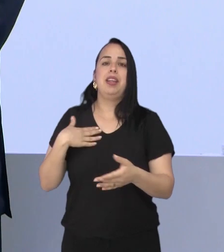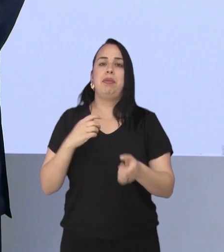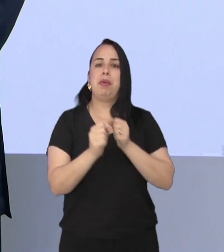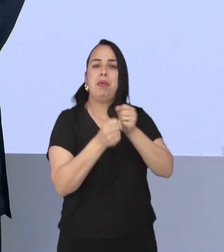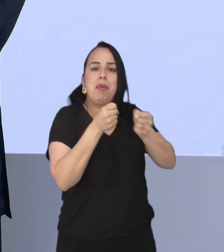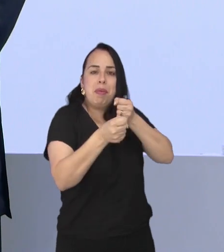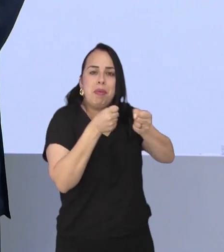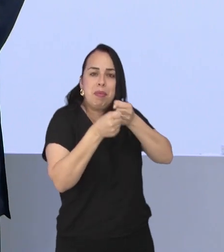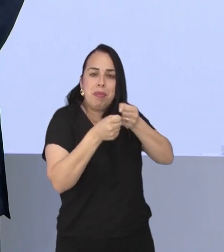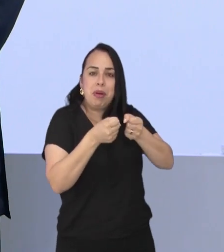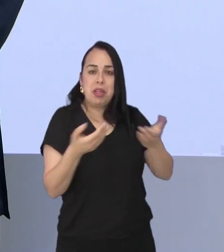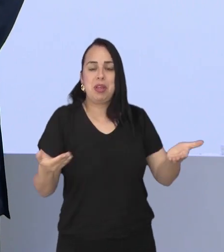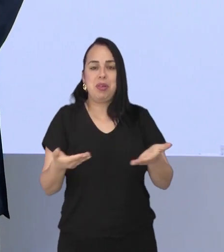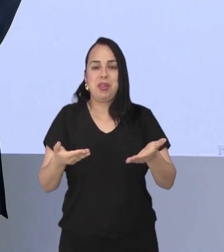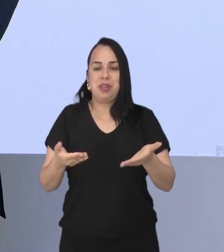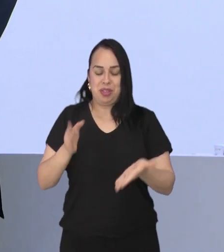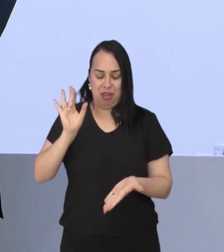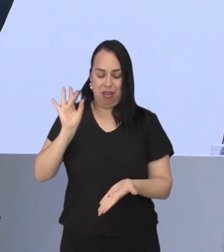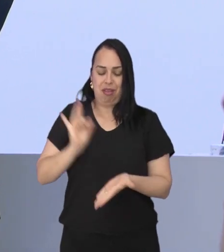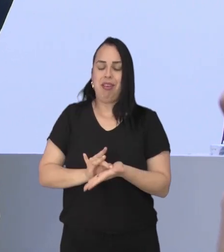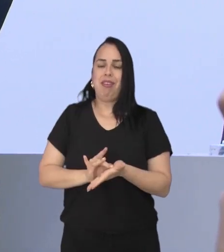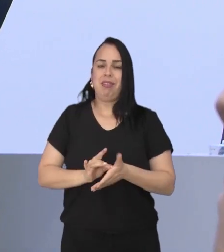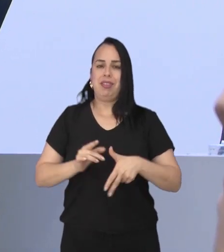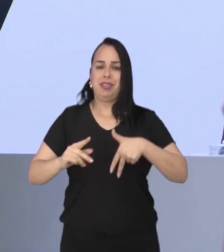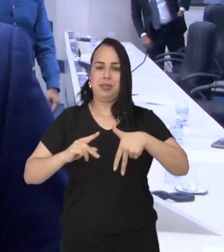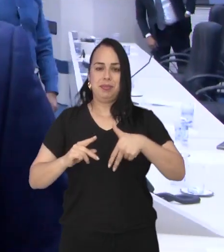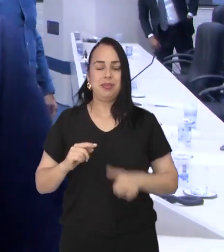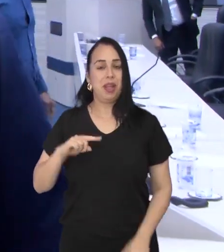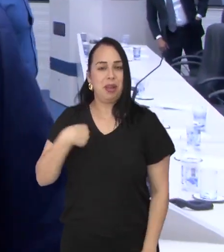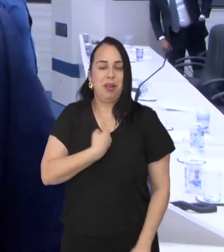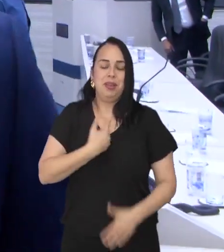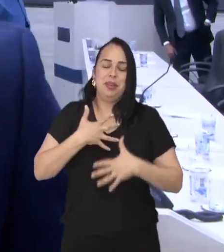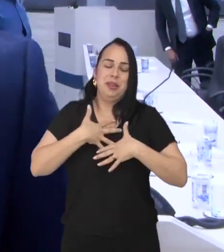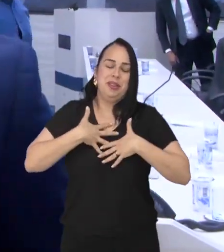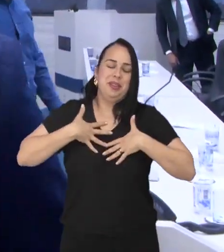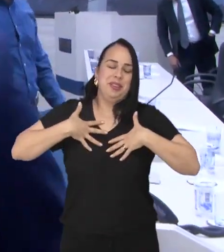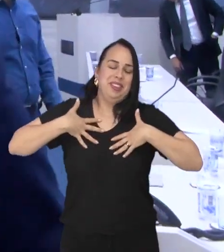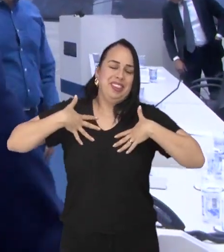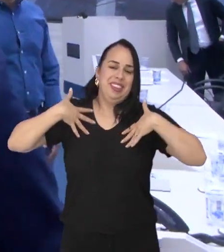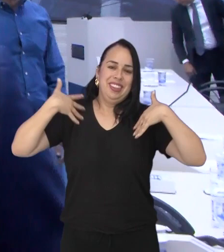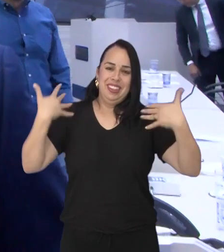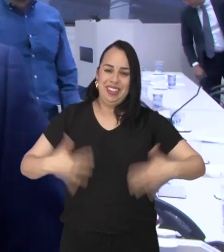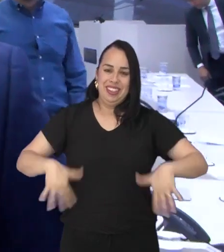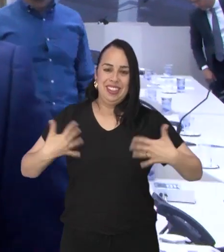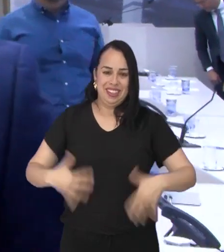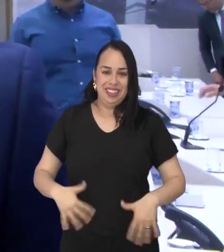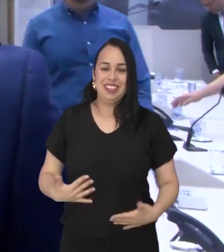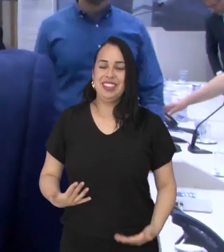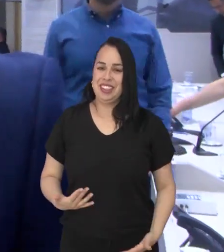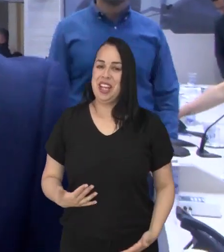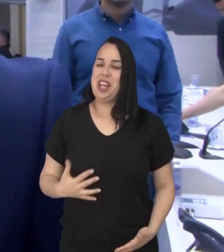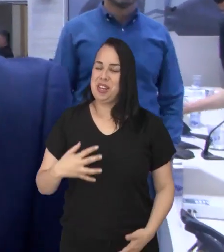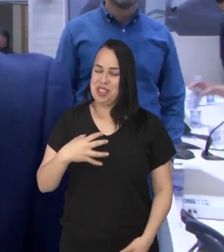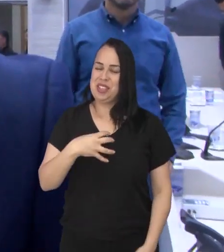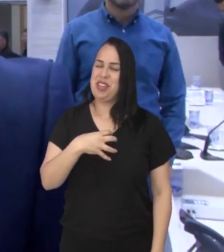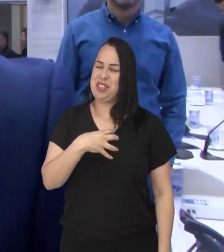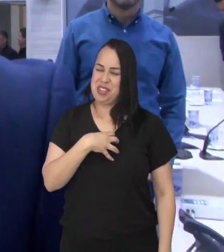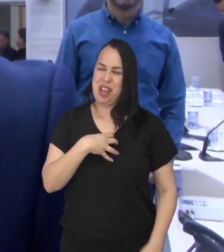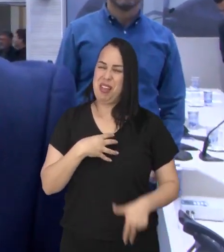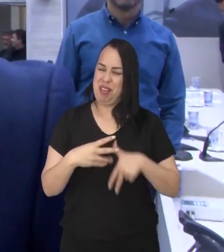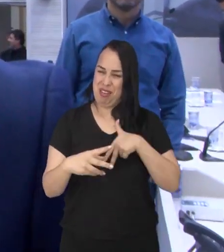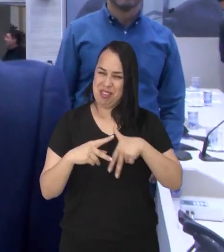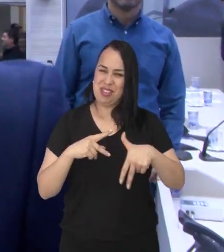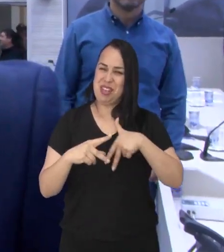por agora ser oficialmente um cidadão. A felicidade enorme. Com todo orgulho,